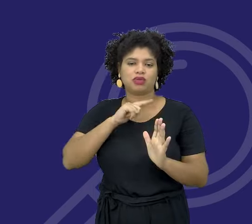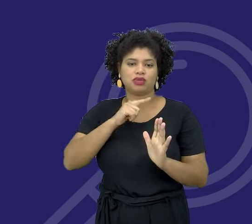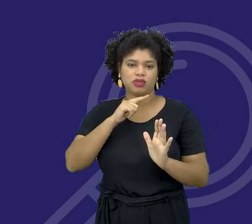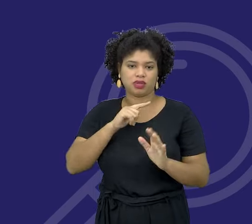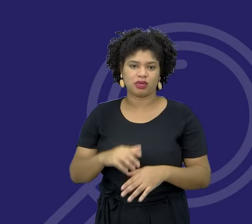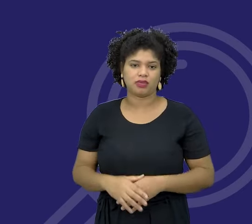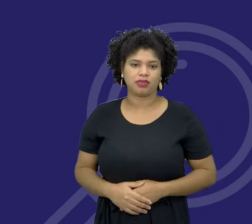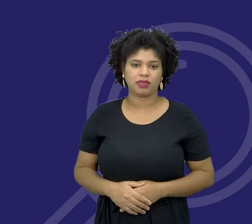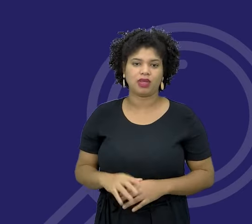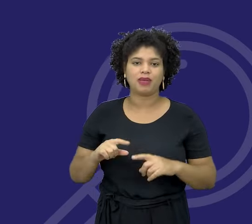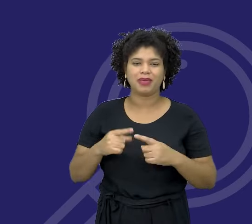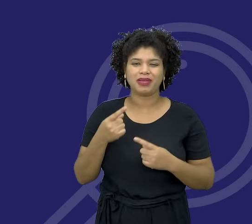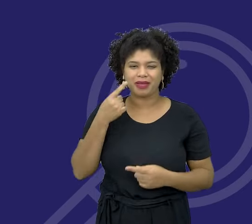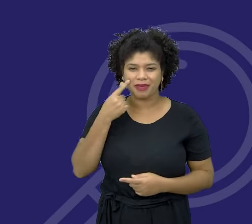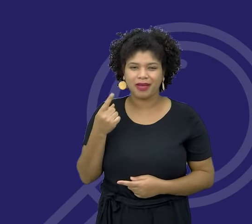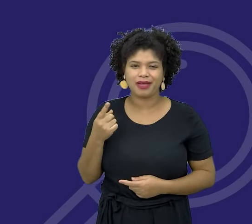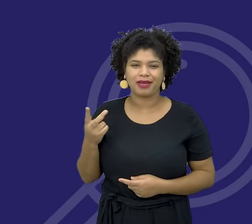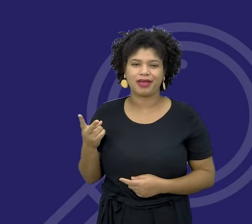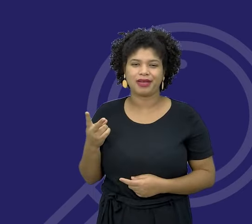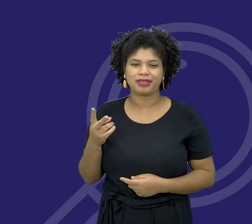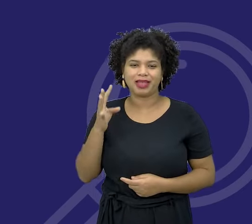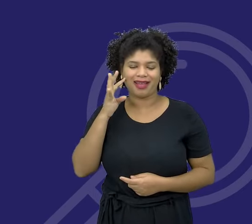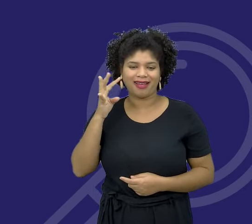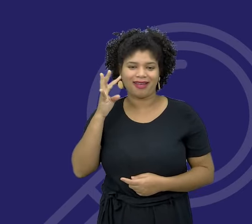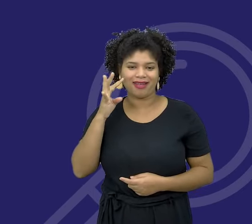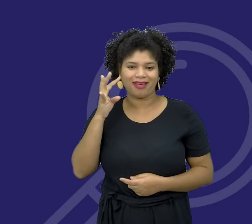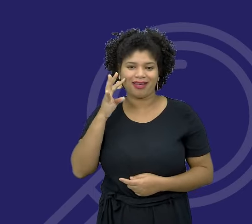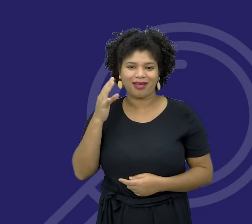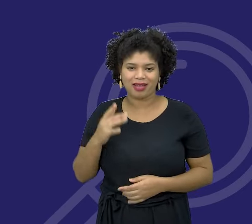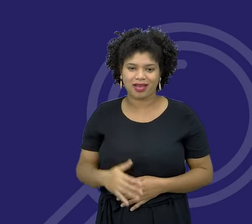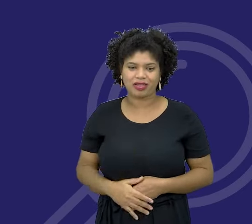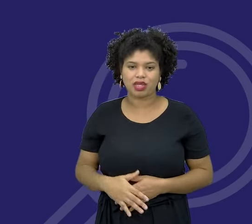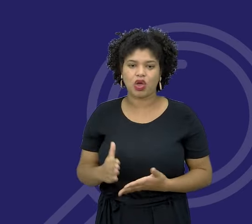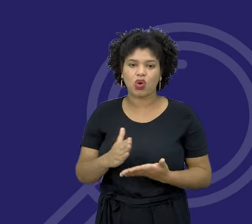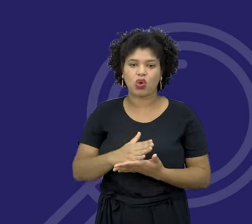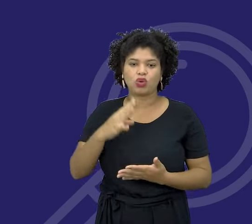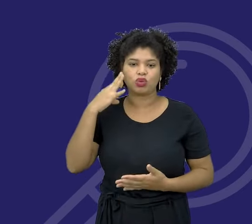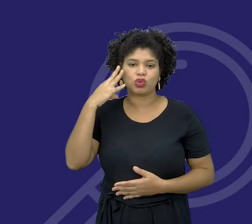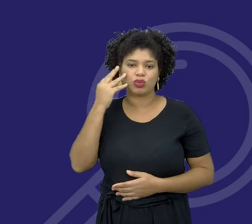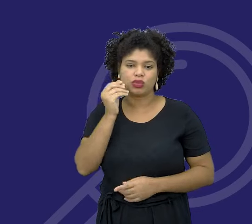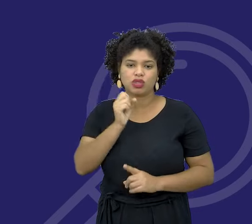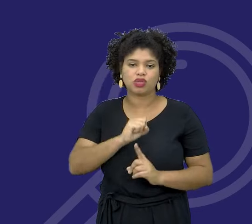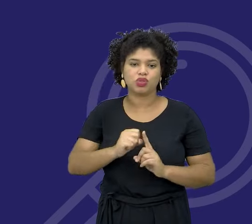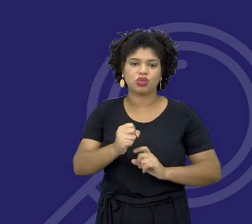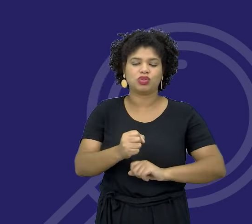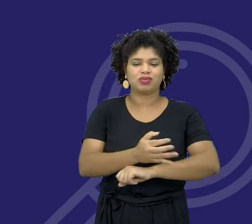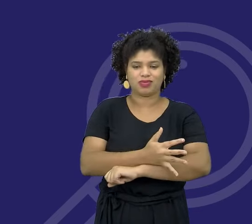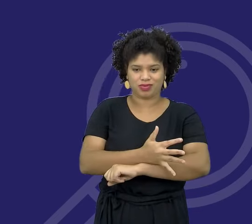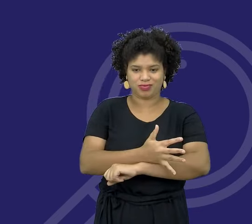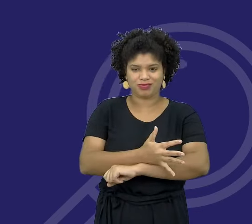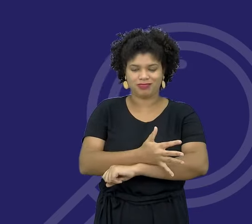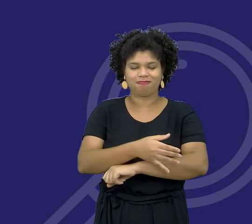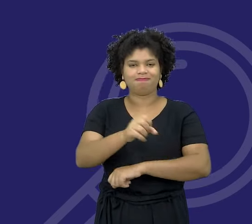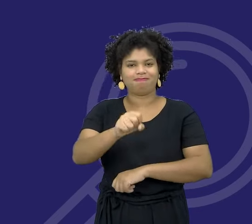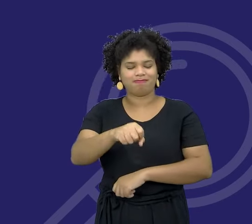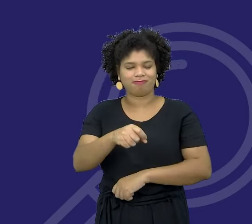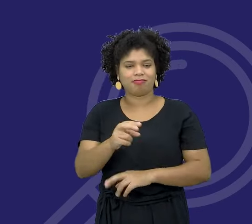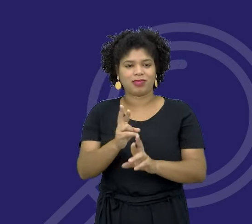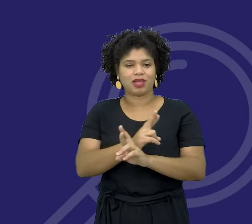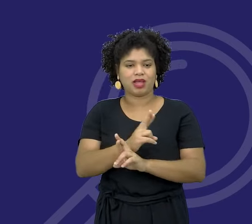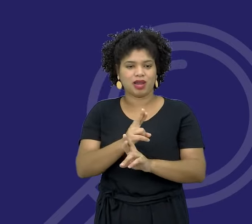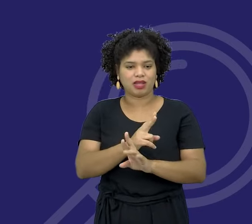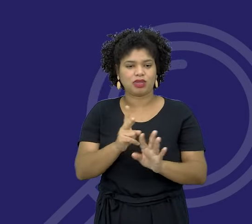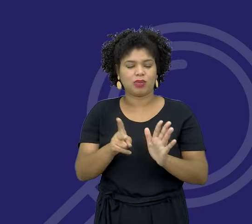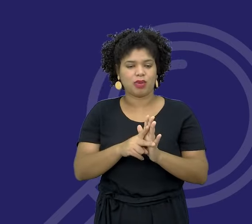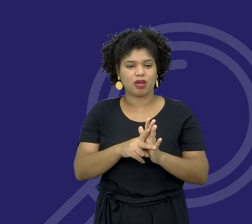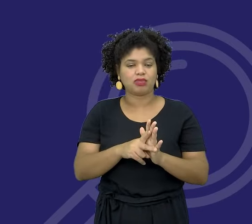Então, olha que bacana, né? Olha aqui que eu tenho algumas competências socioemocionais que são trabalhadas dentro da resolução